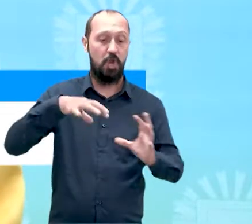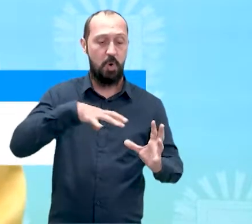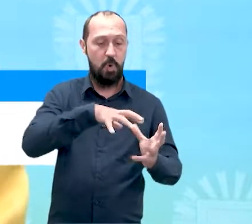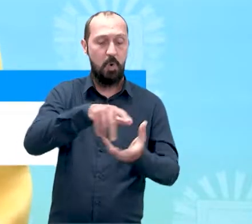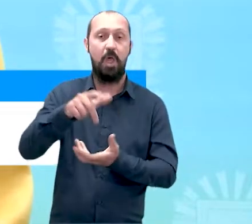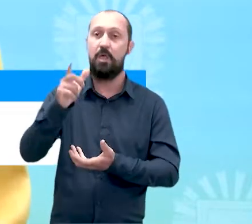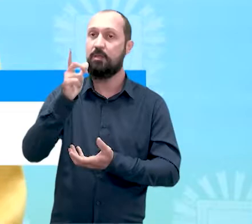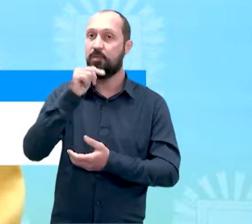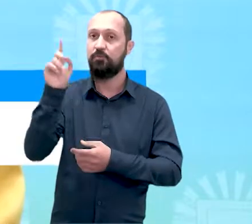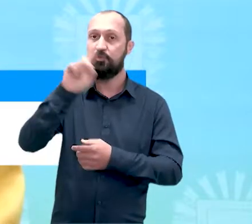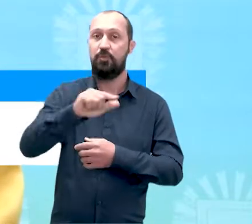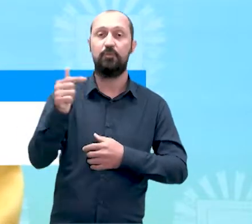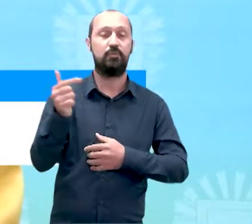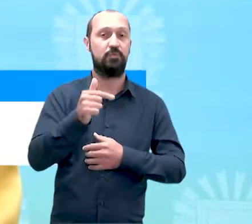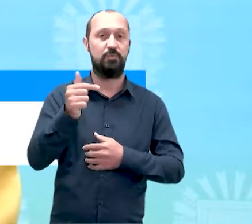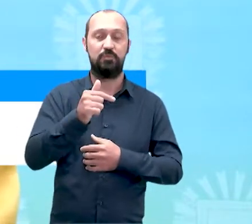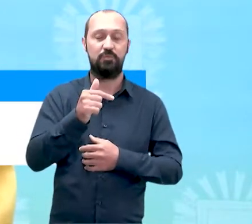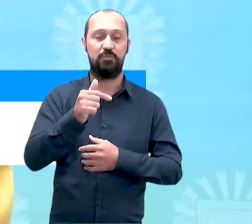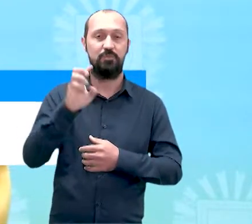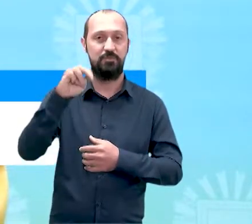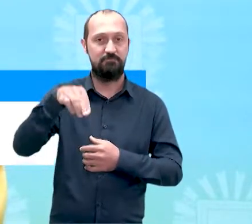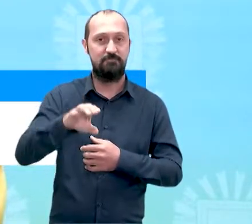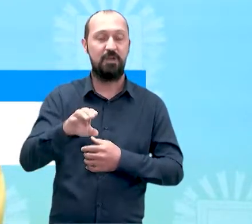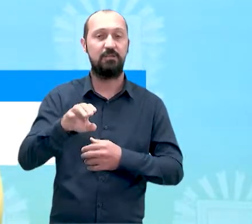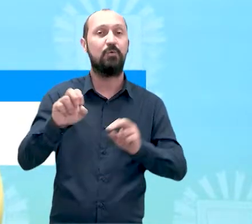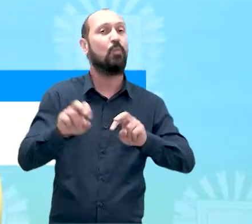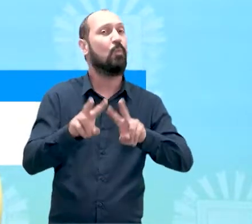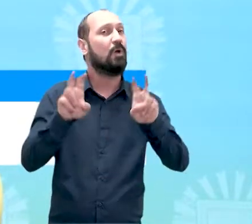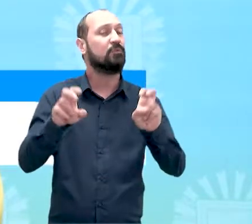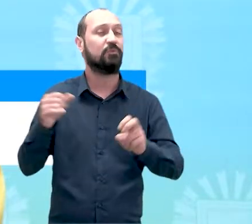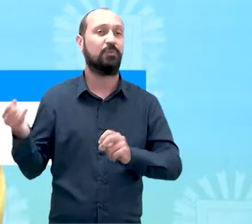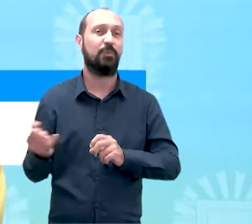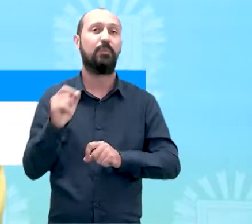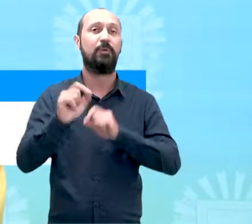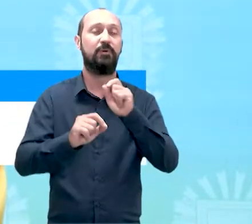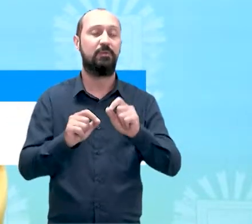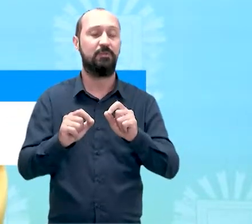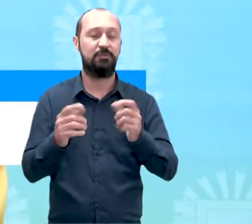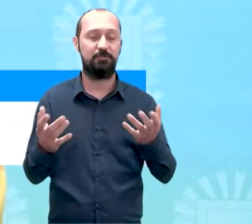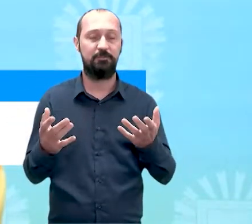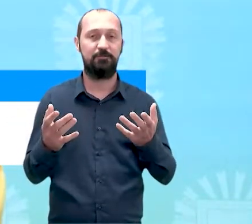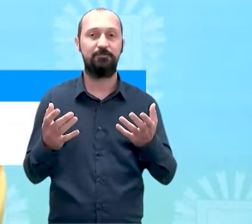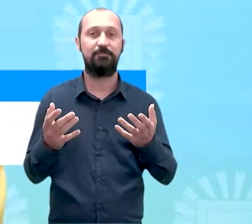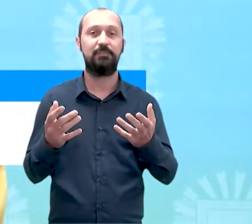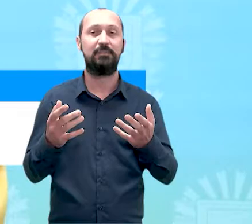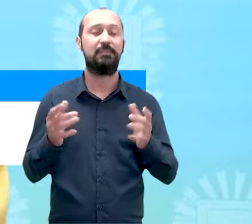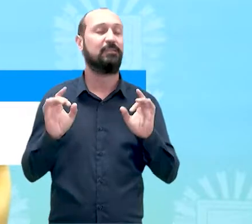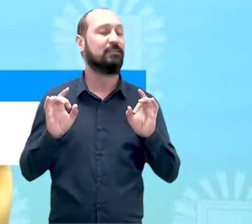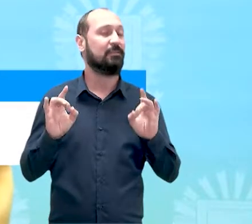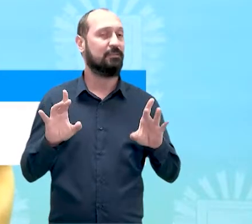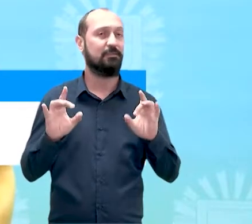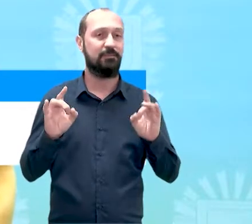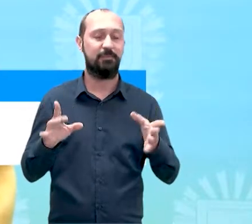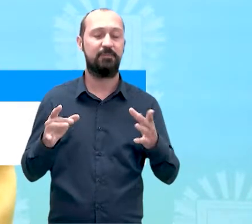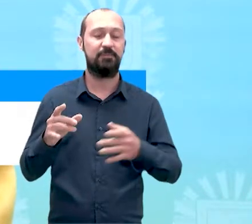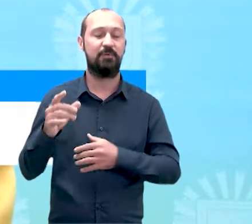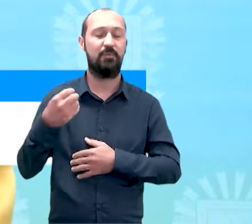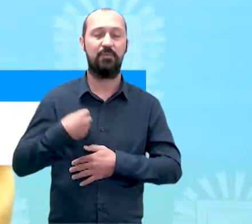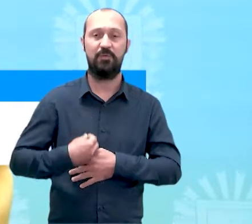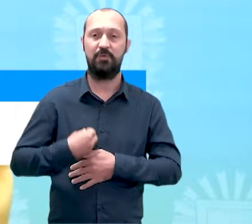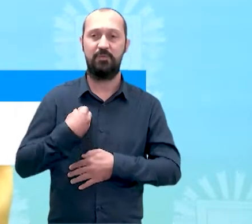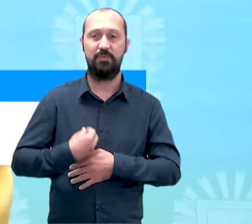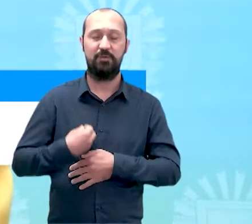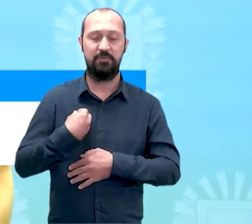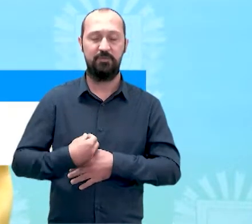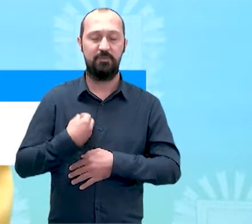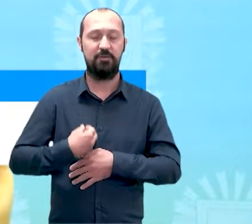semana que a gente comemora o Dia Mundial da Água, no dia 22 de março, e é um assunto pertinente, voltado